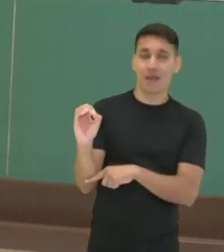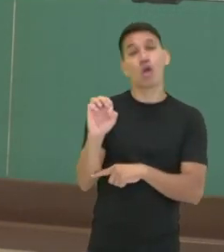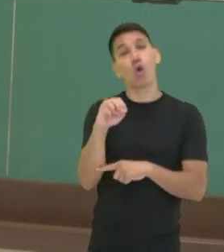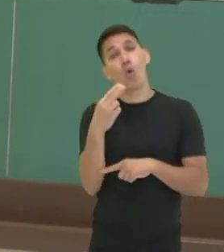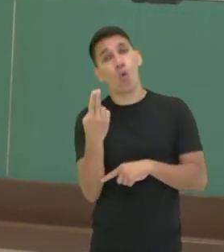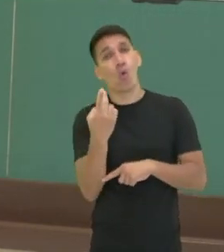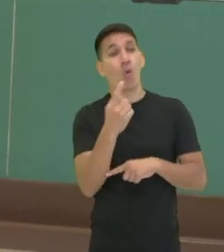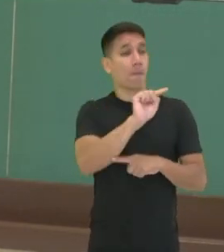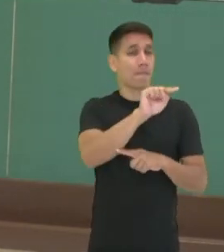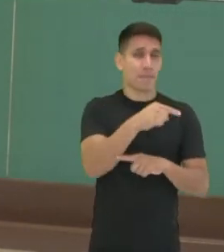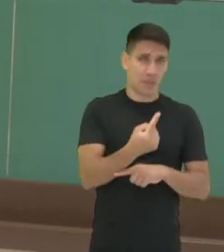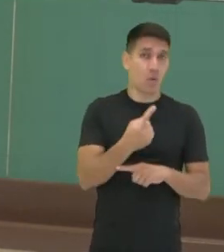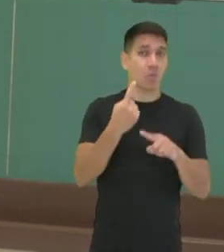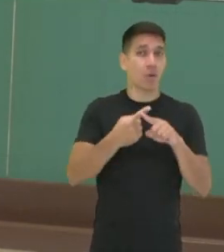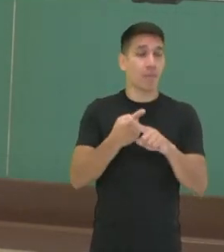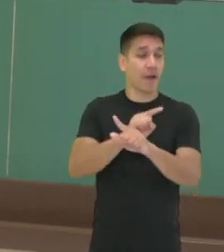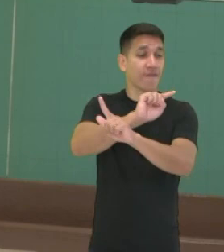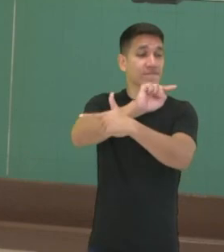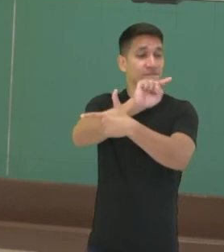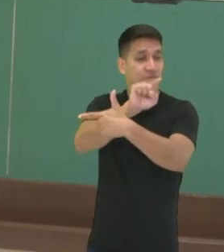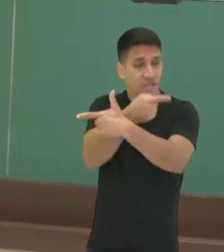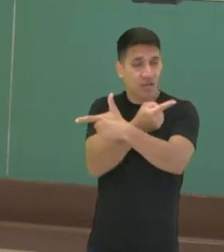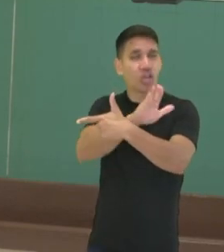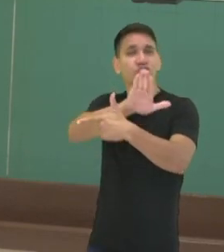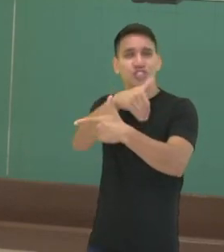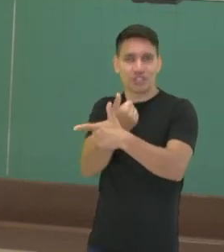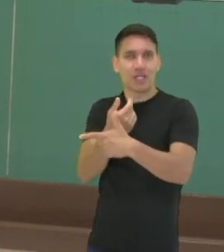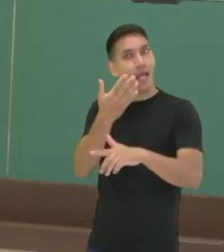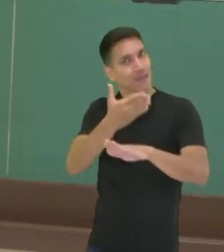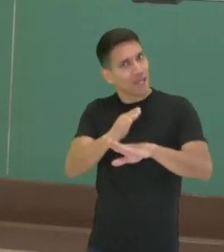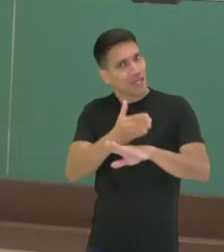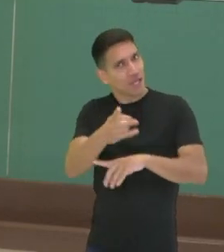verdade? Tá bom? Então, treinem bastante aí, tá bom? Para vocês ficarem, ó,